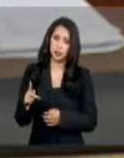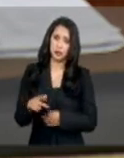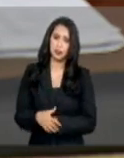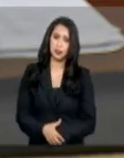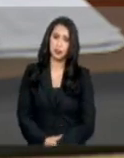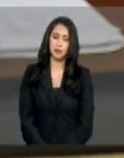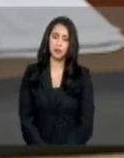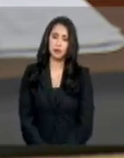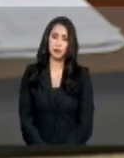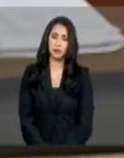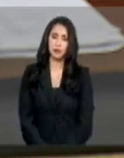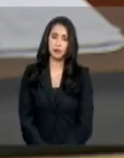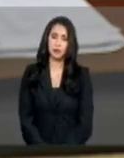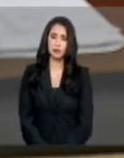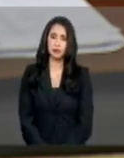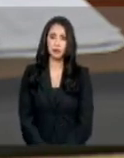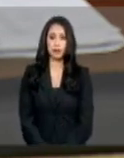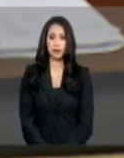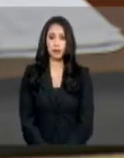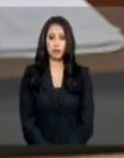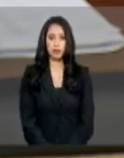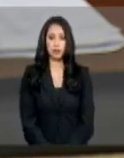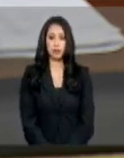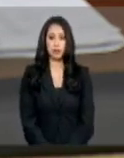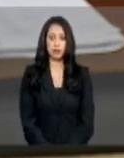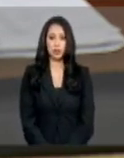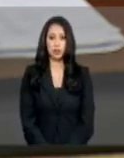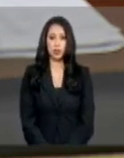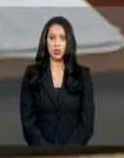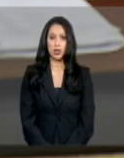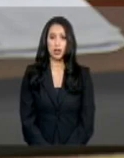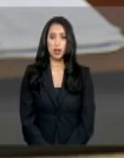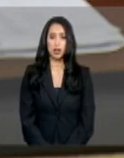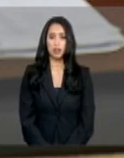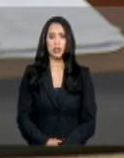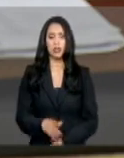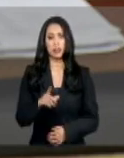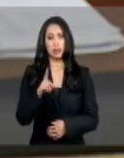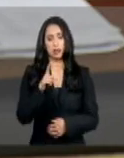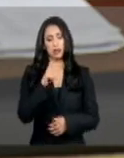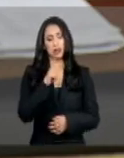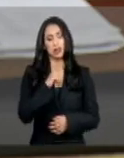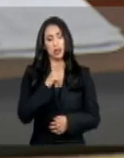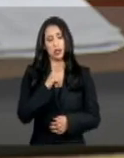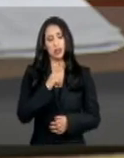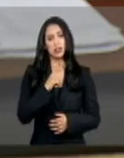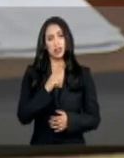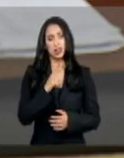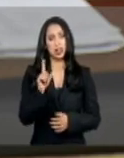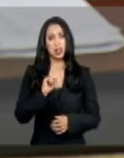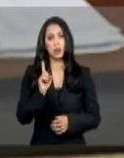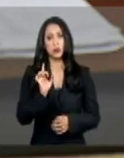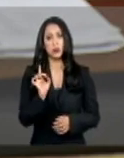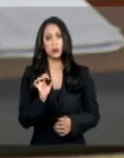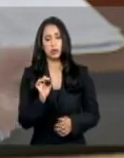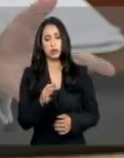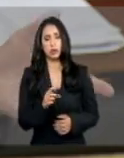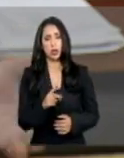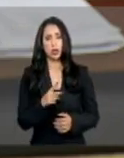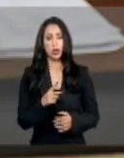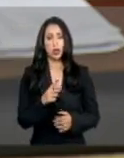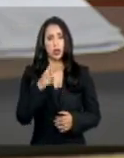devo ter presente acima de tudo não há busca a